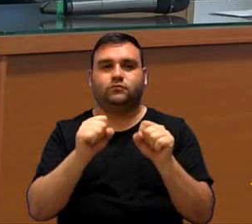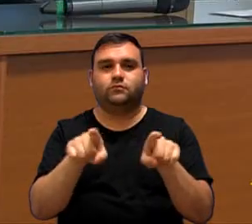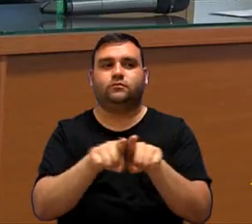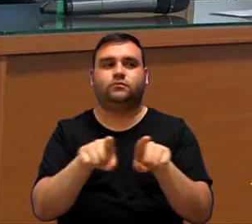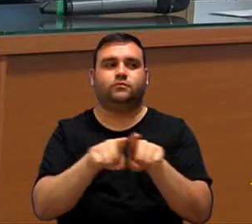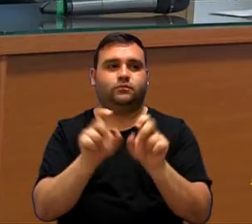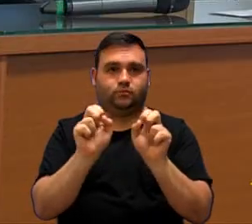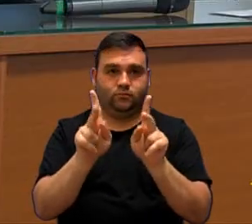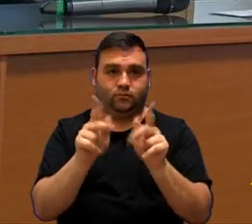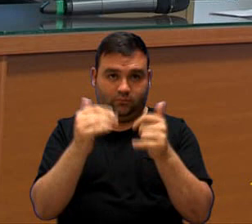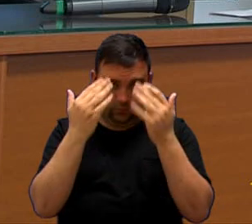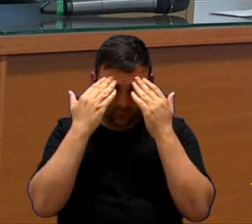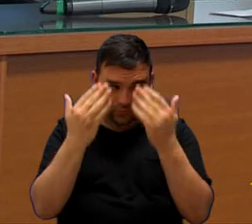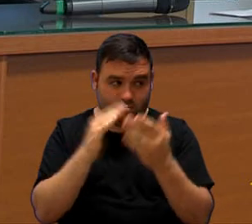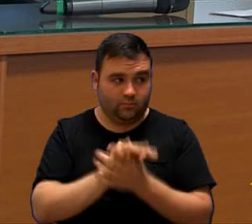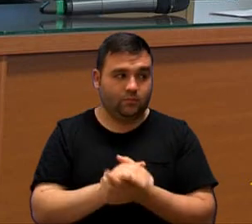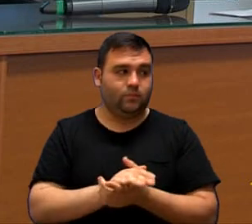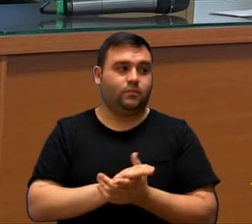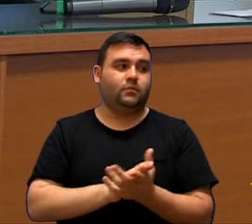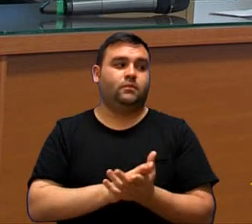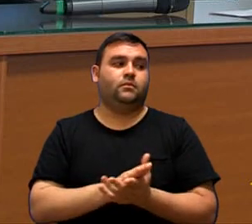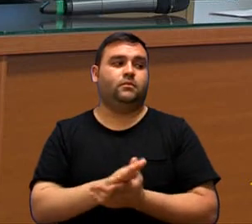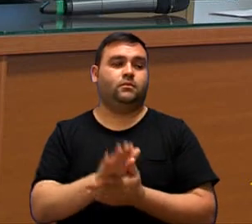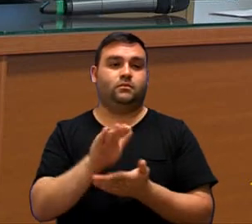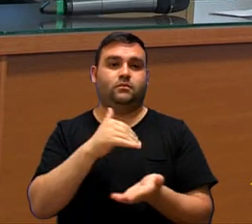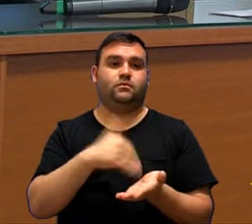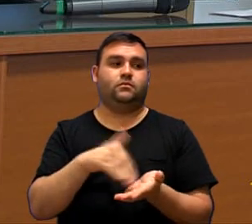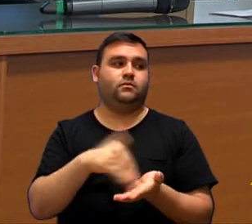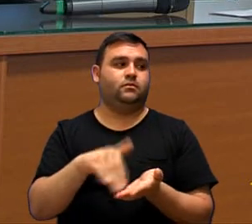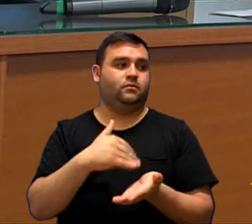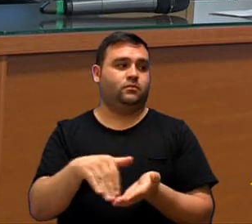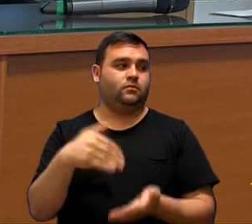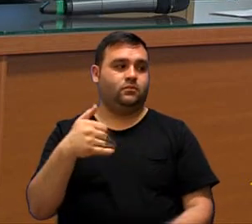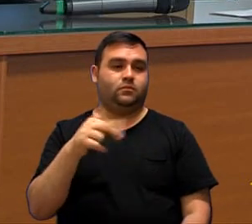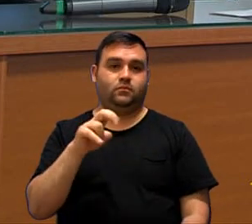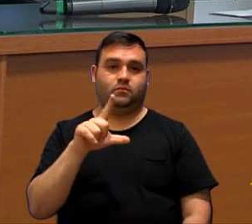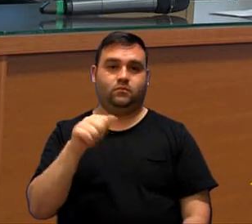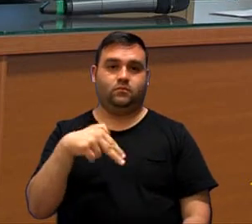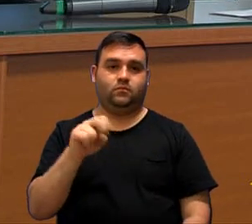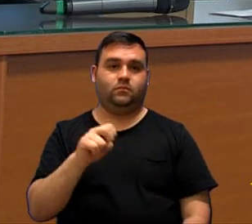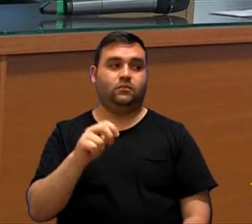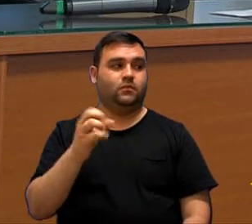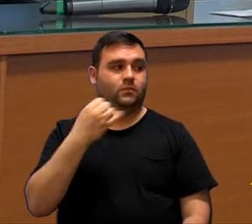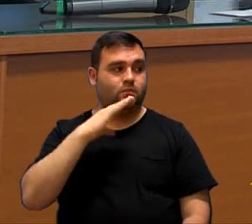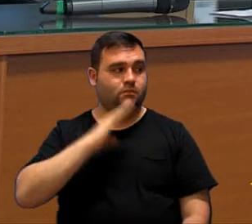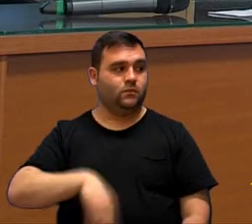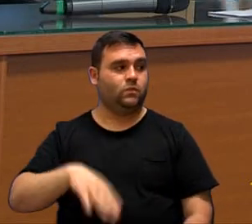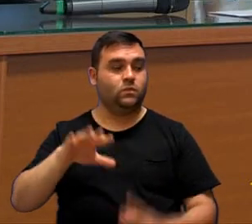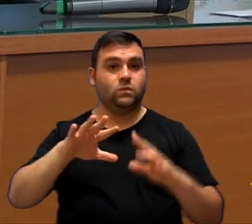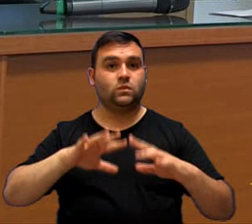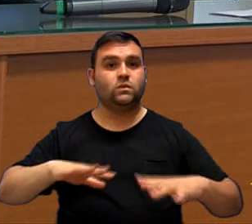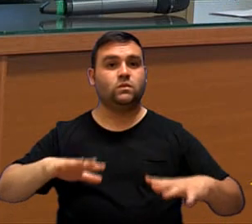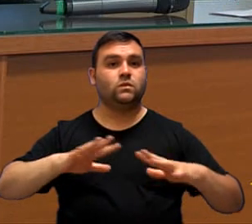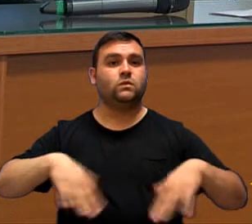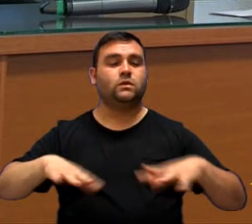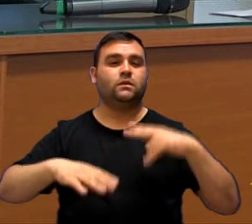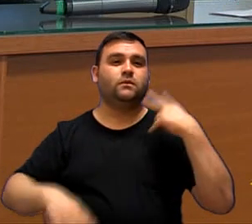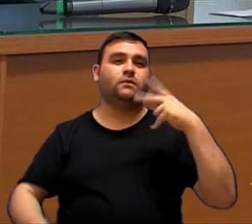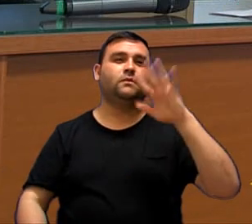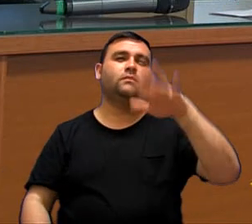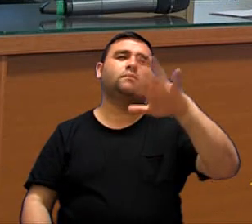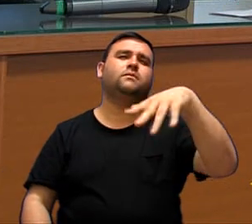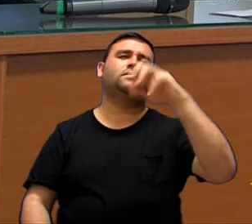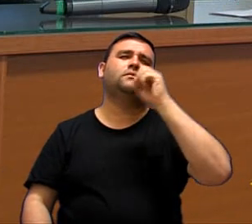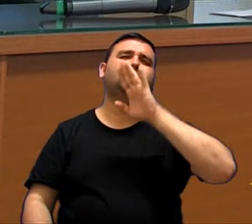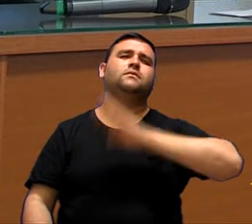bom? Muito obrigado. Secretária. Boa tarde a todos, vereadores aqui presentes. Boa tarde, senhora